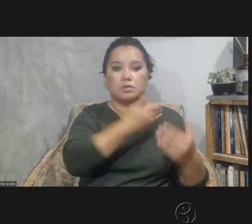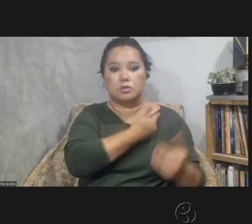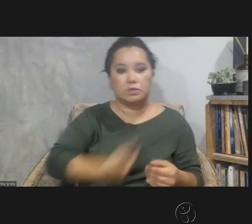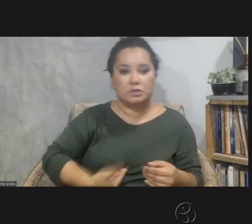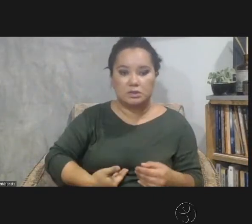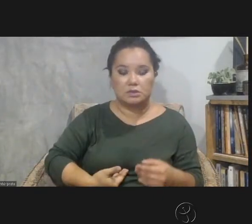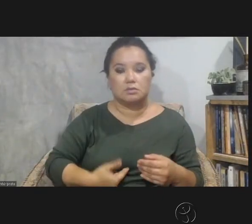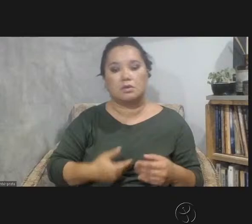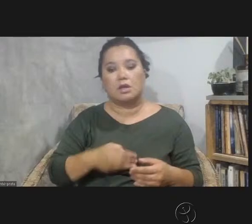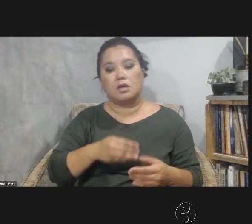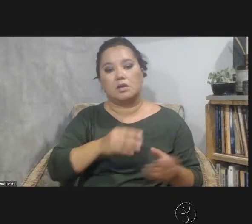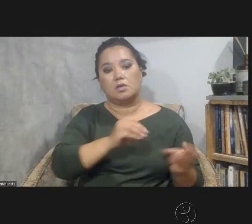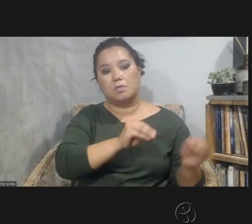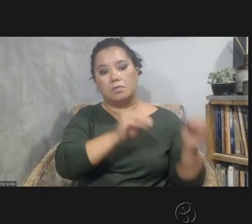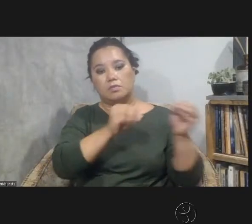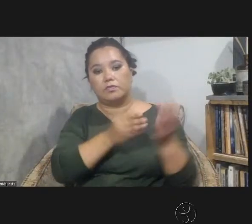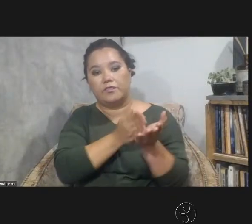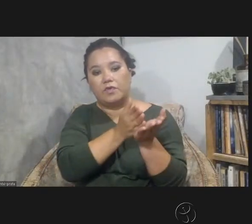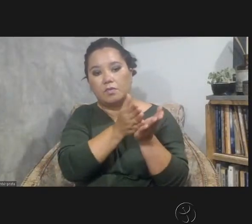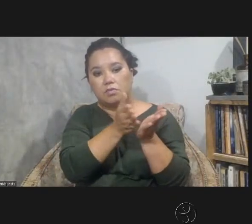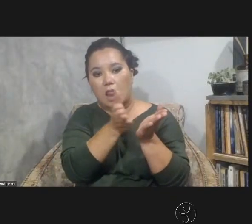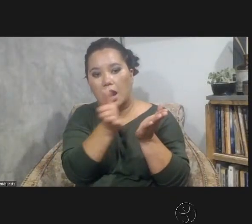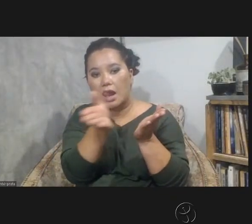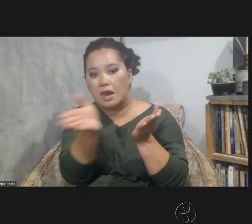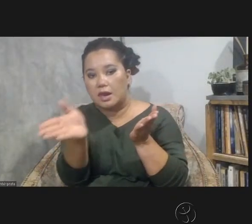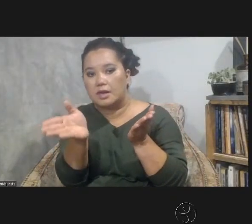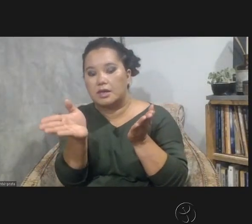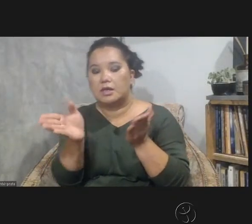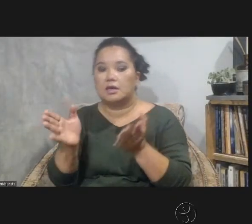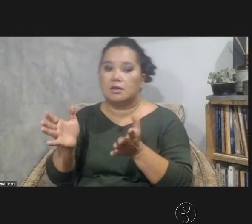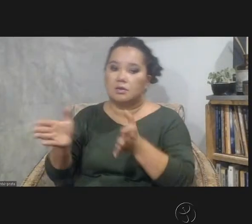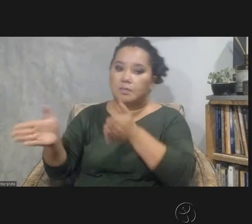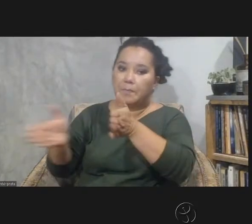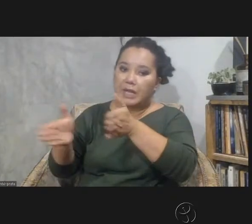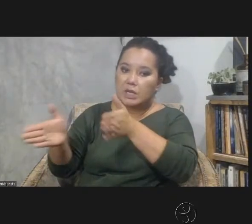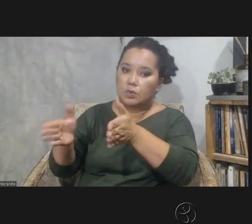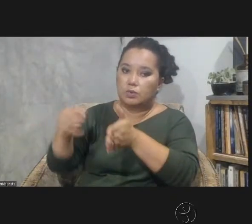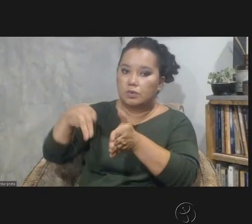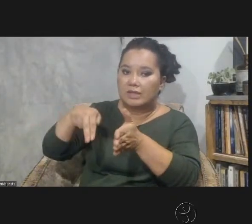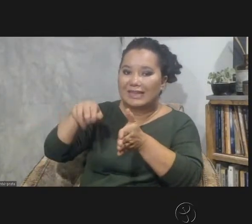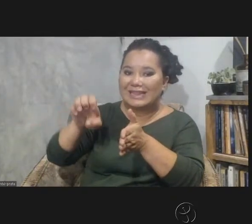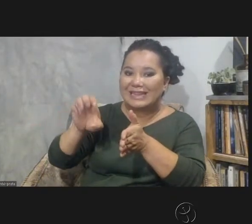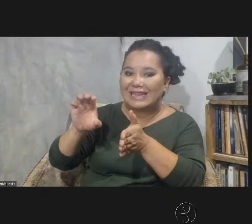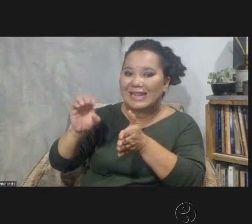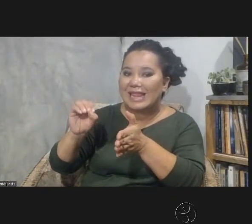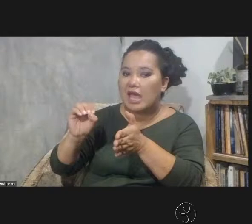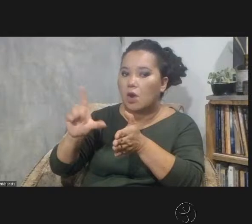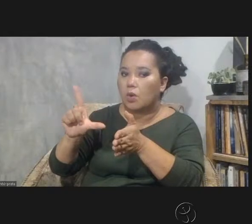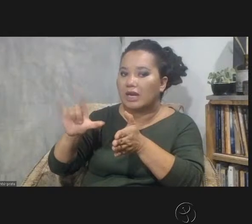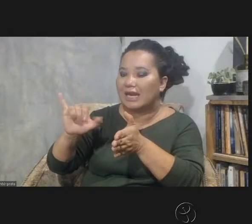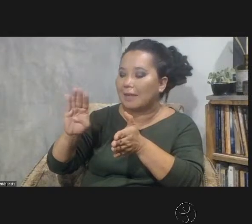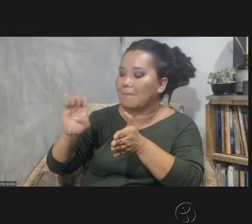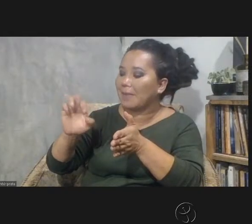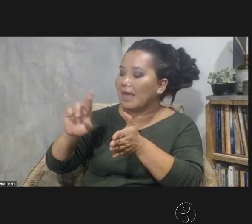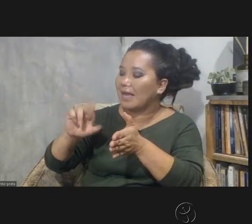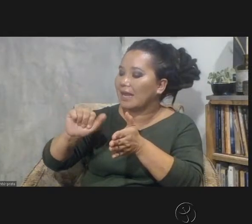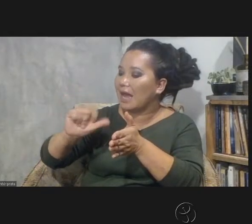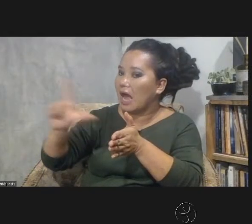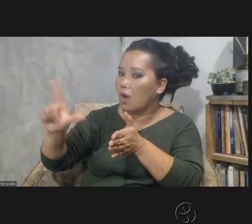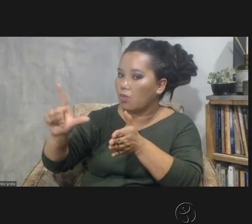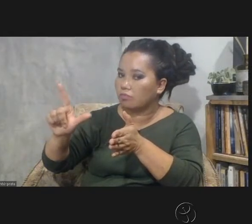modelo neoliberal do setor privado. Eu não quero exagerar. Como eu disse, as universidades de